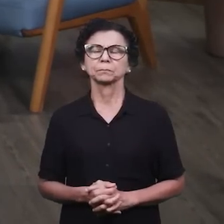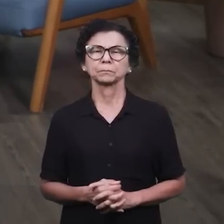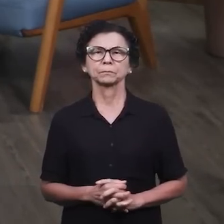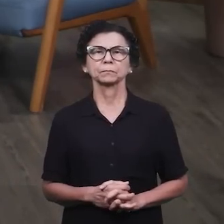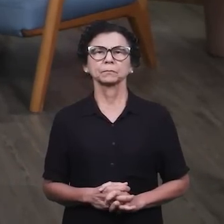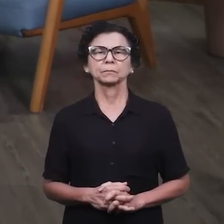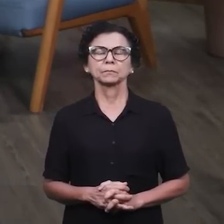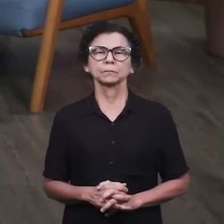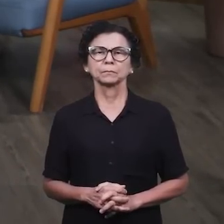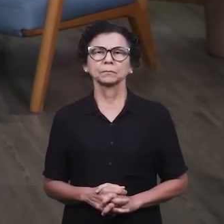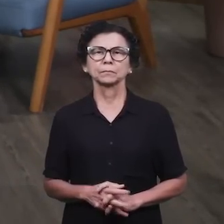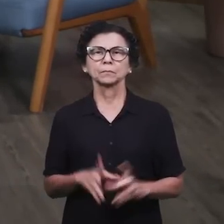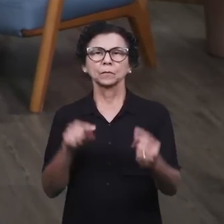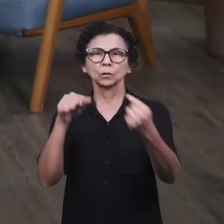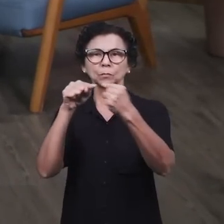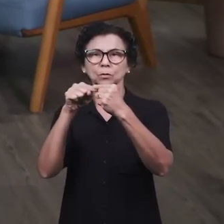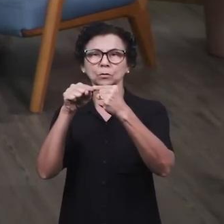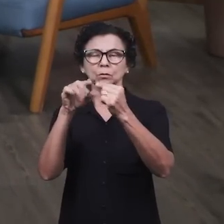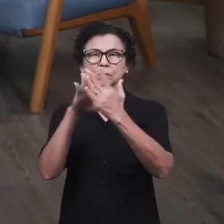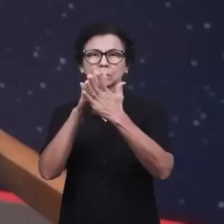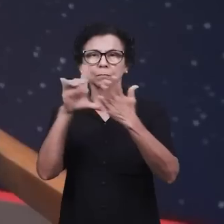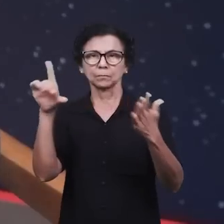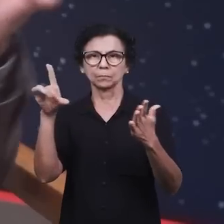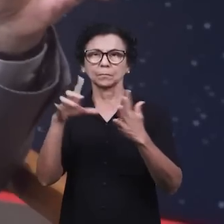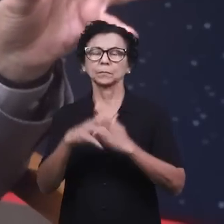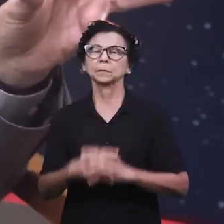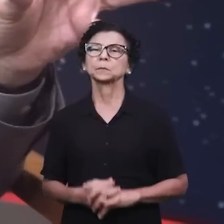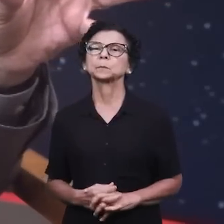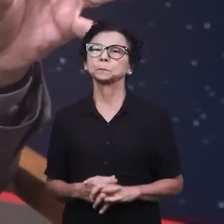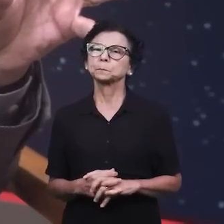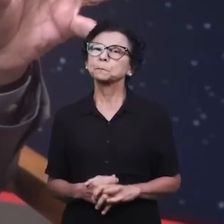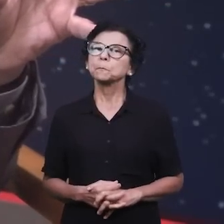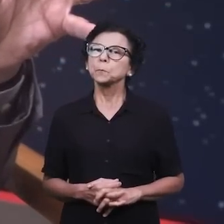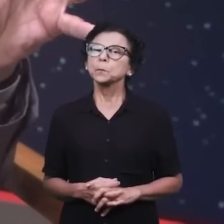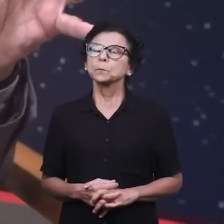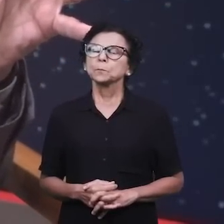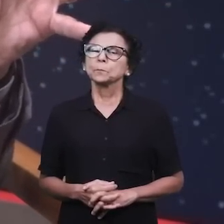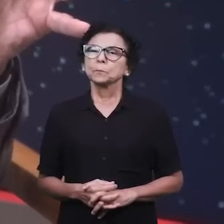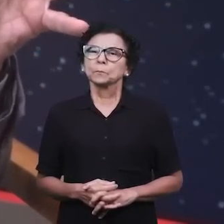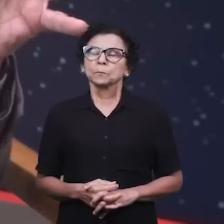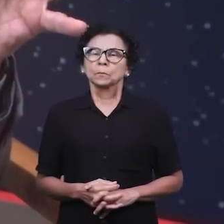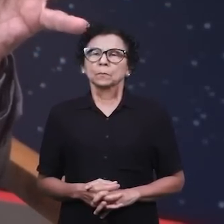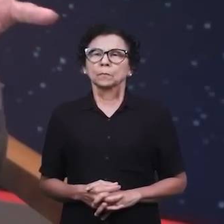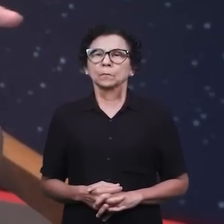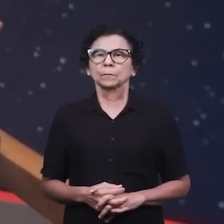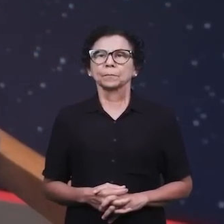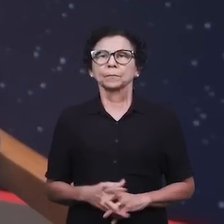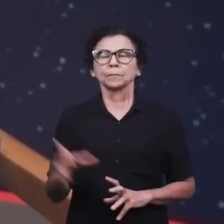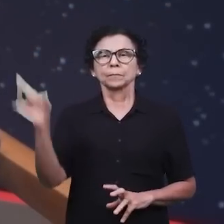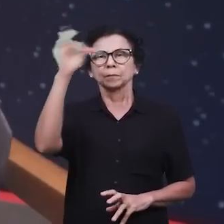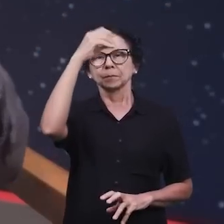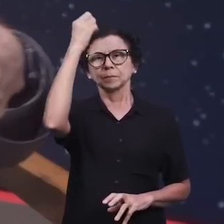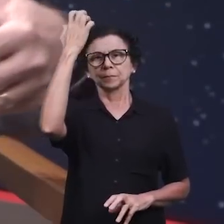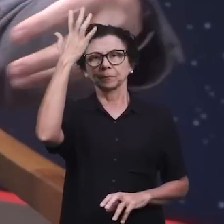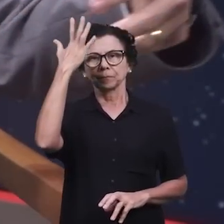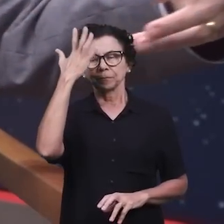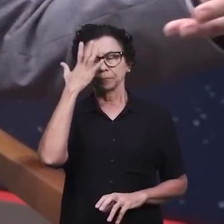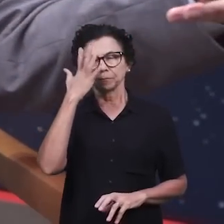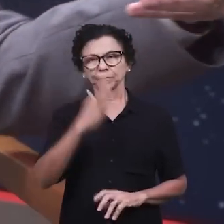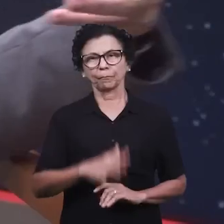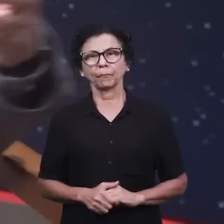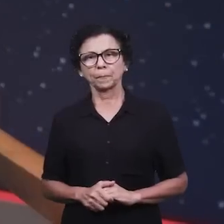e separarão os maus dentre os justos. Igreja fiel e igreja infiel. Todo o